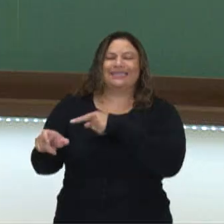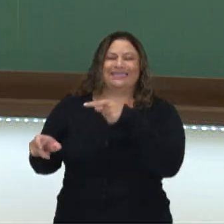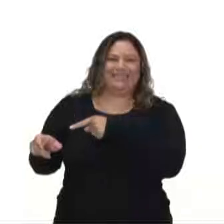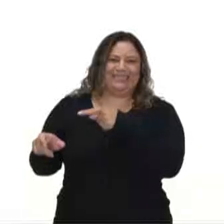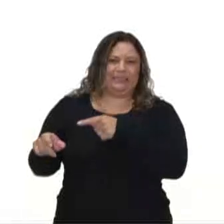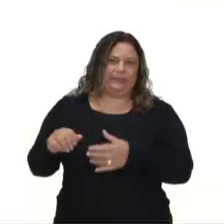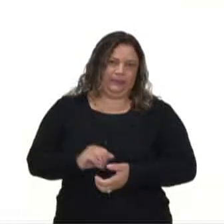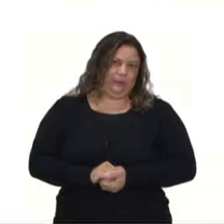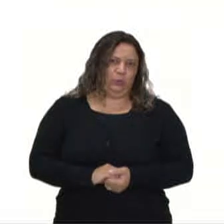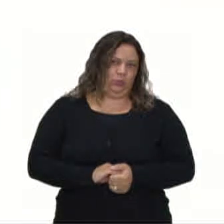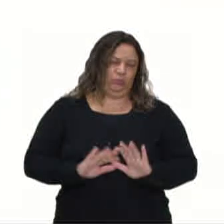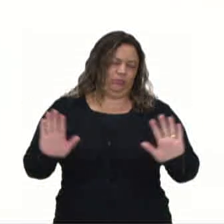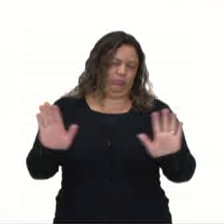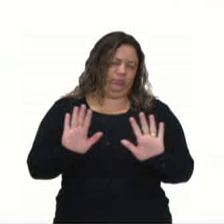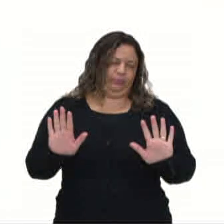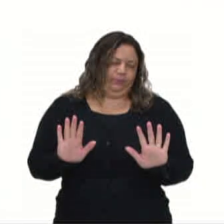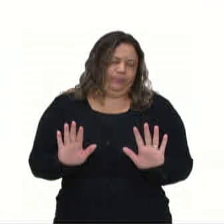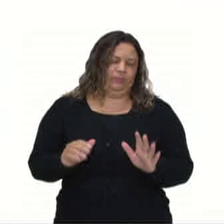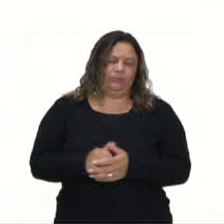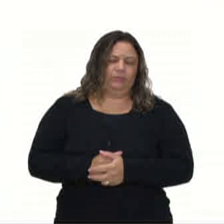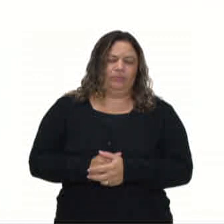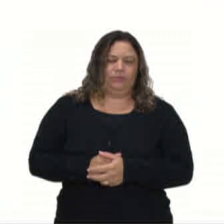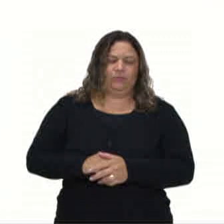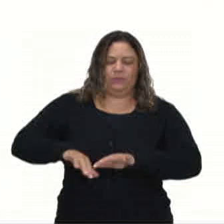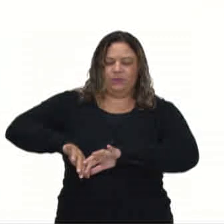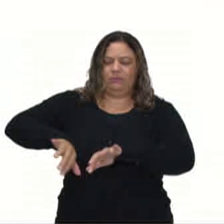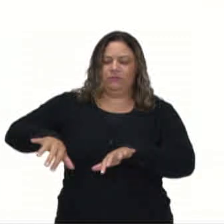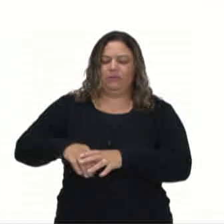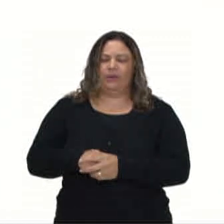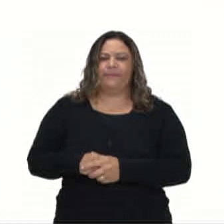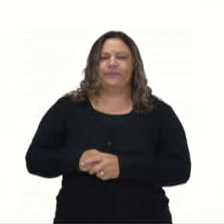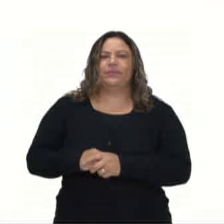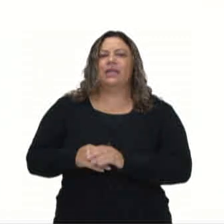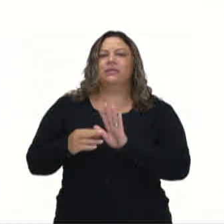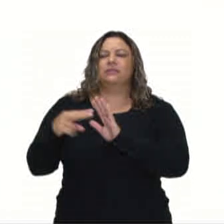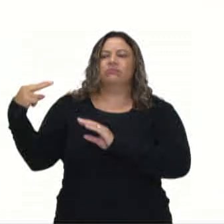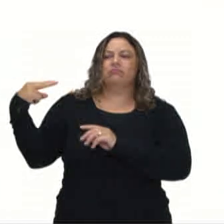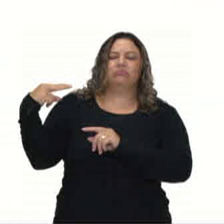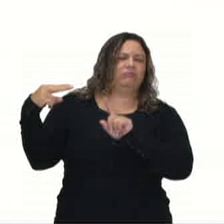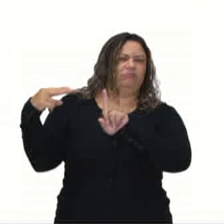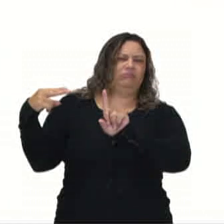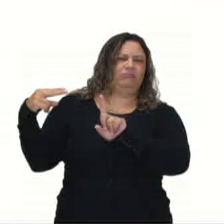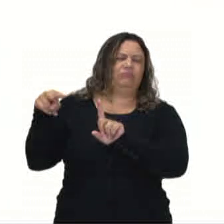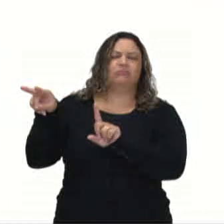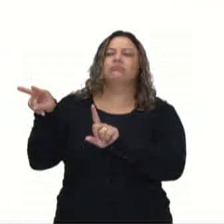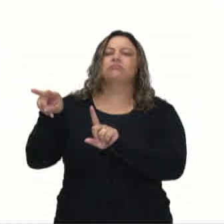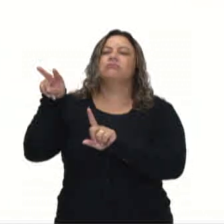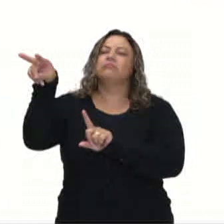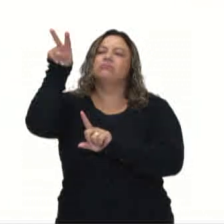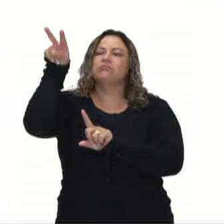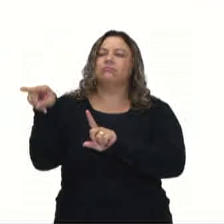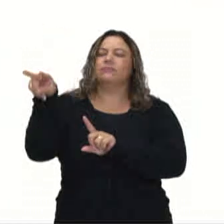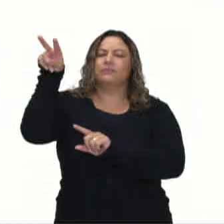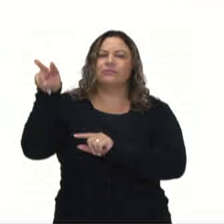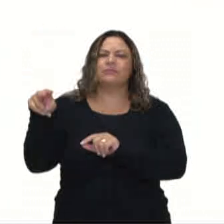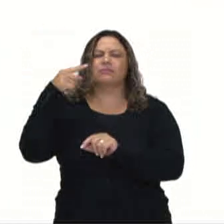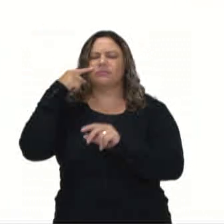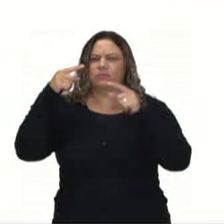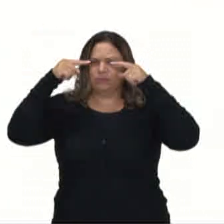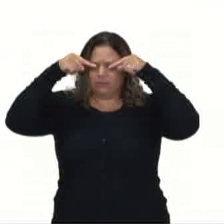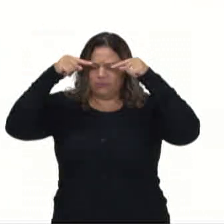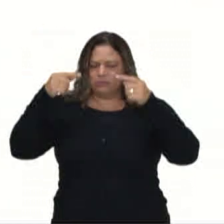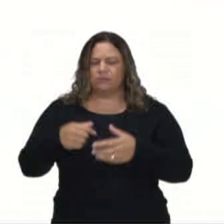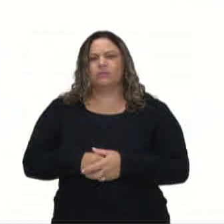era muito de dividir marquises. Fingiu que não me viu, pregou os olhos no espelho, franziu as sobrancelhas e